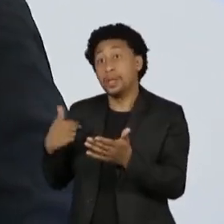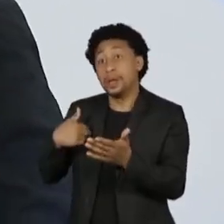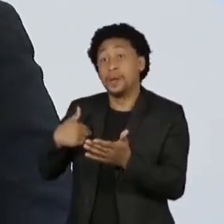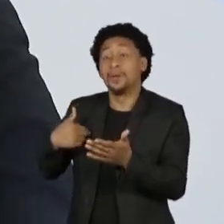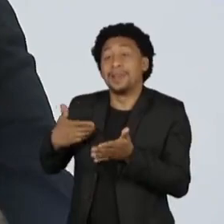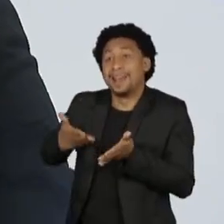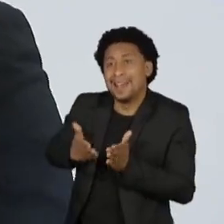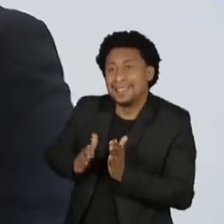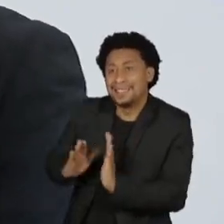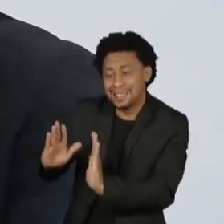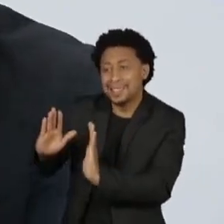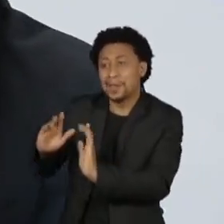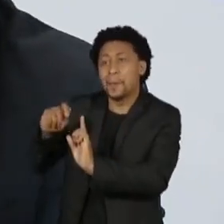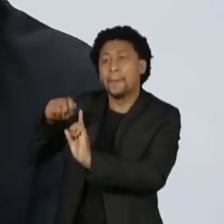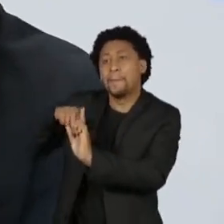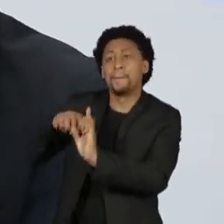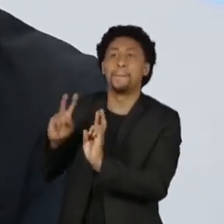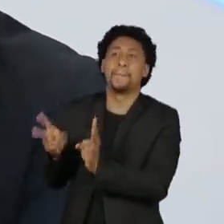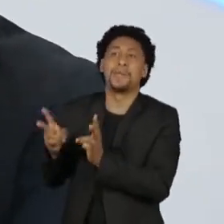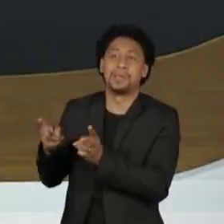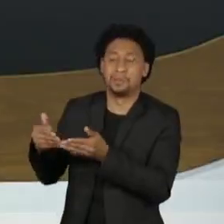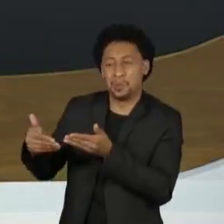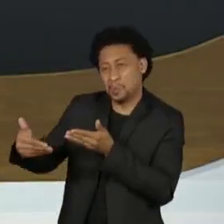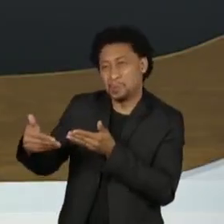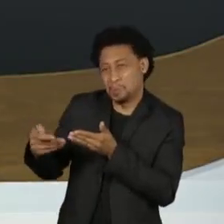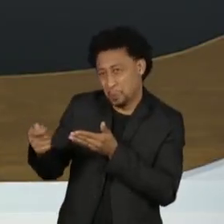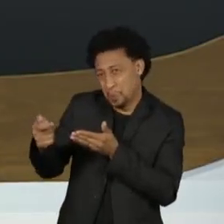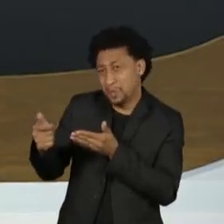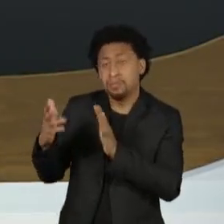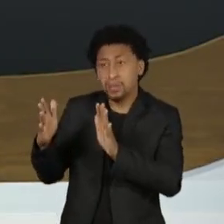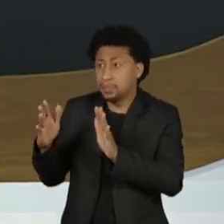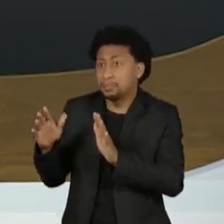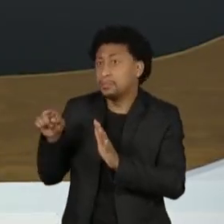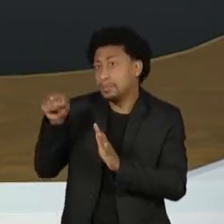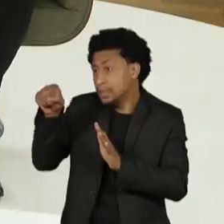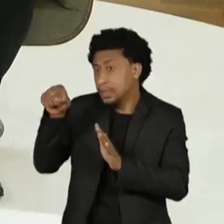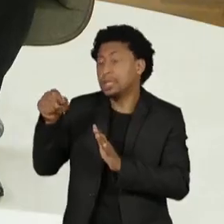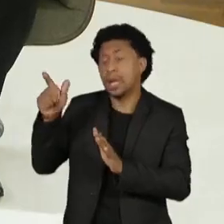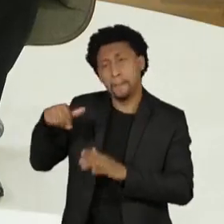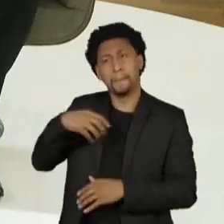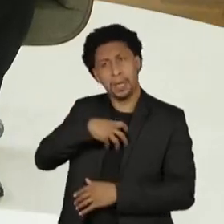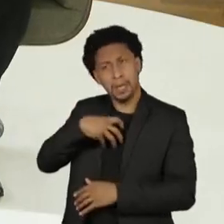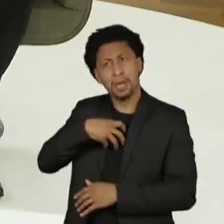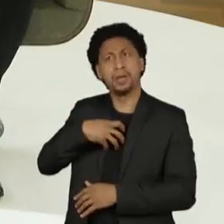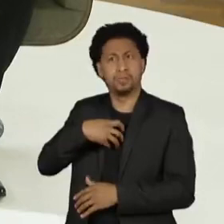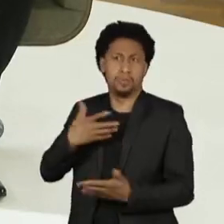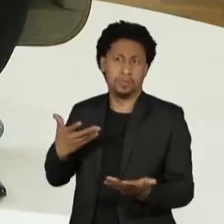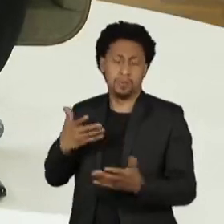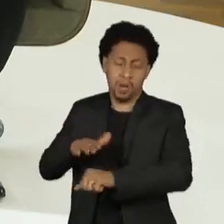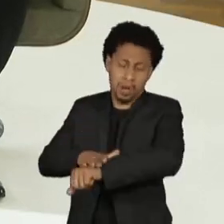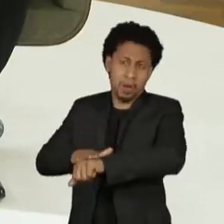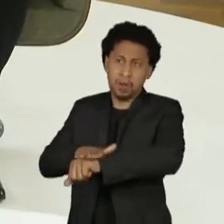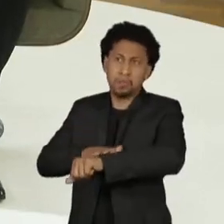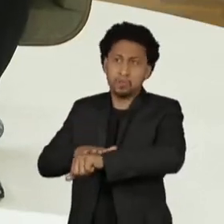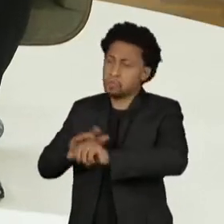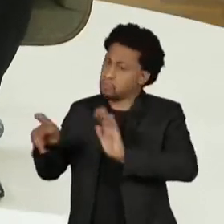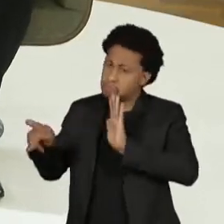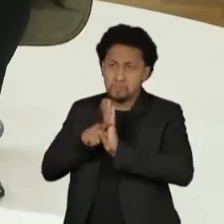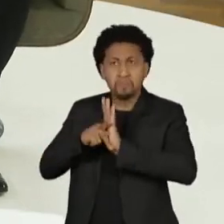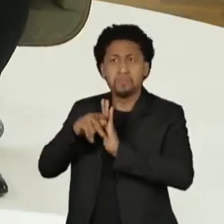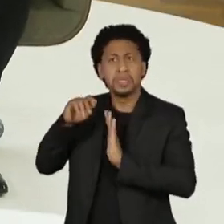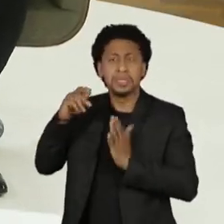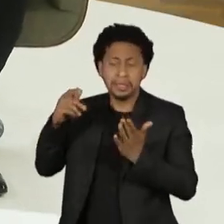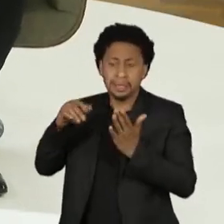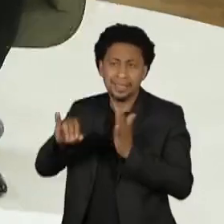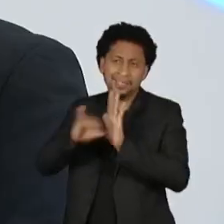eu tenho para mim ele se via como homem negro um homem baiano um homem de coloração de identidade Negra